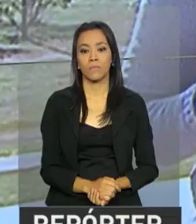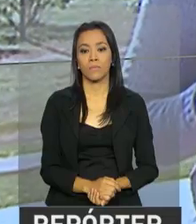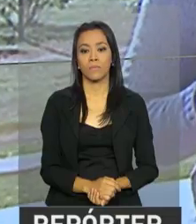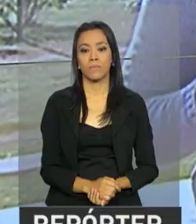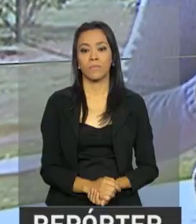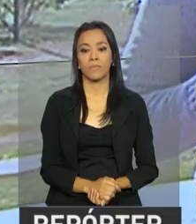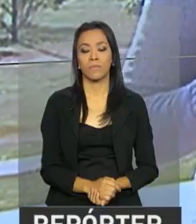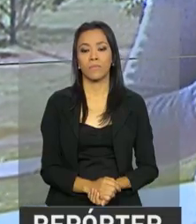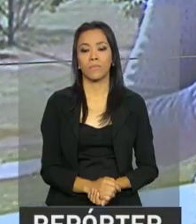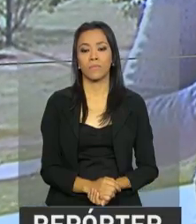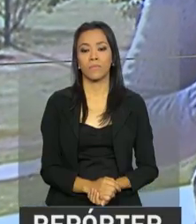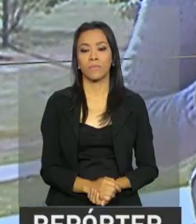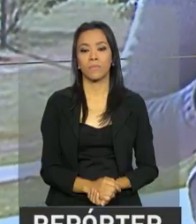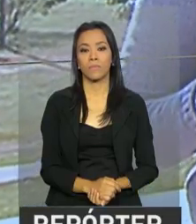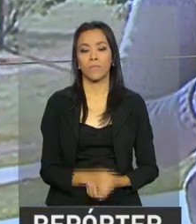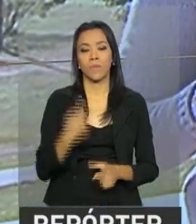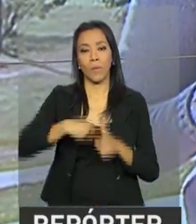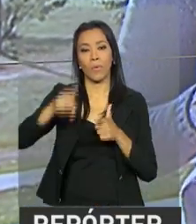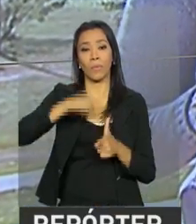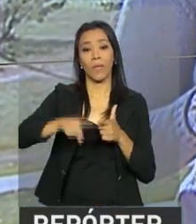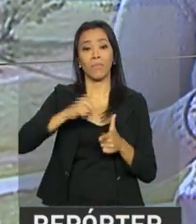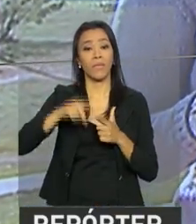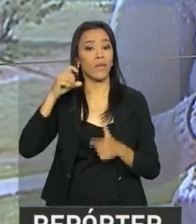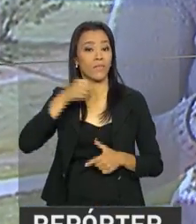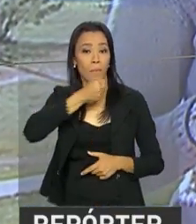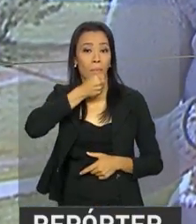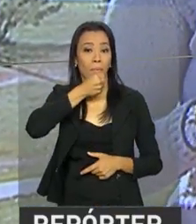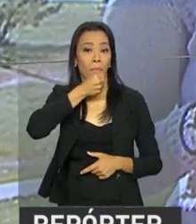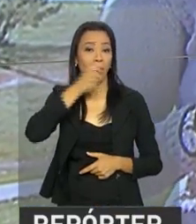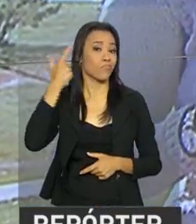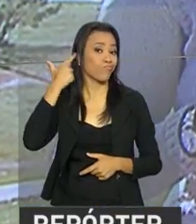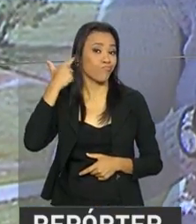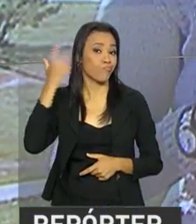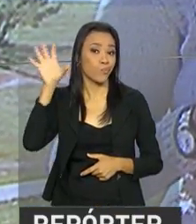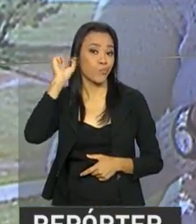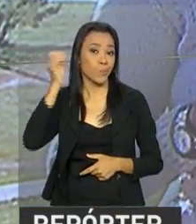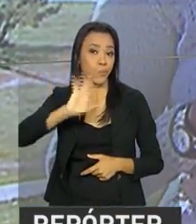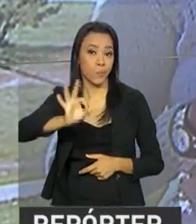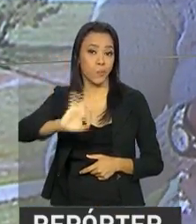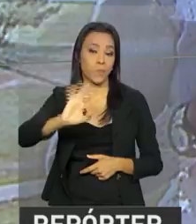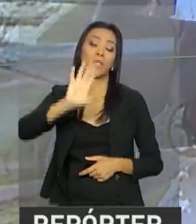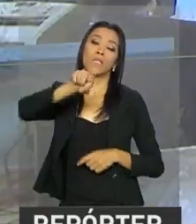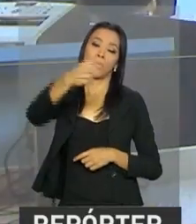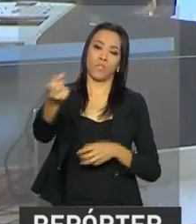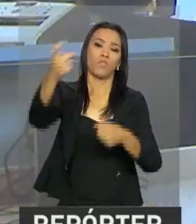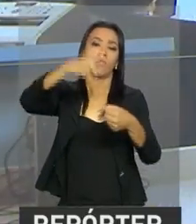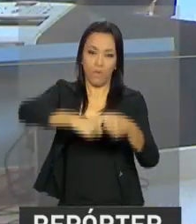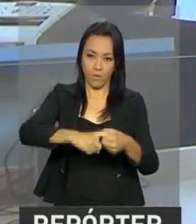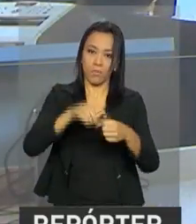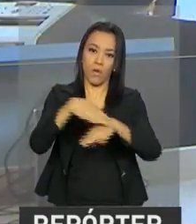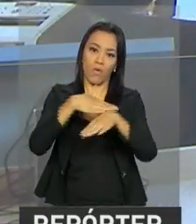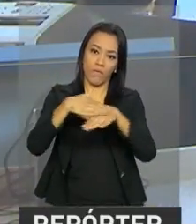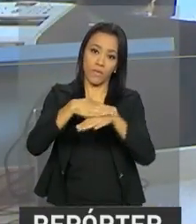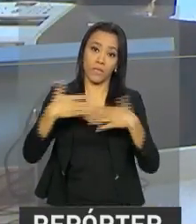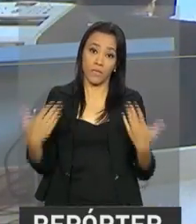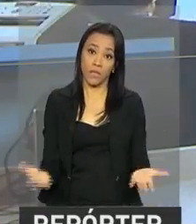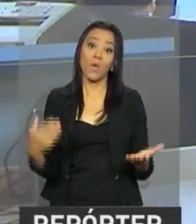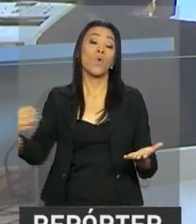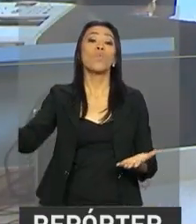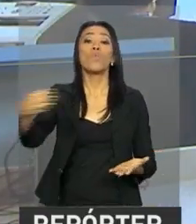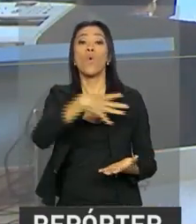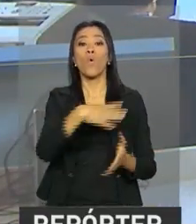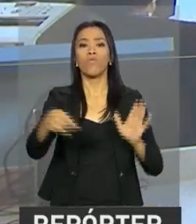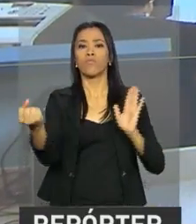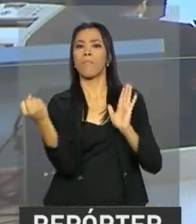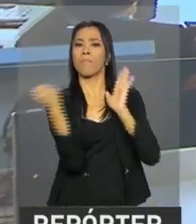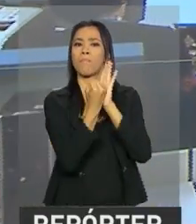A gente está com um probleminha no áudio da Mara Knupp. Daqui a pouco a gente volta, então, a conversar com ela. Então, vamos falar, então, do novo marco regulatório